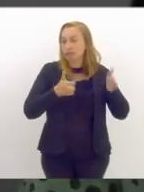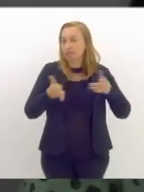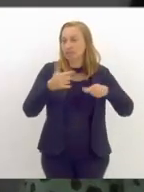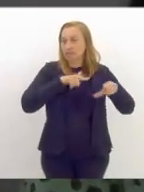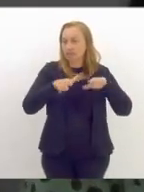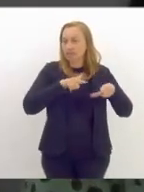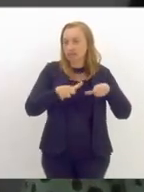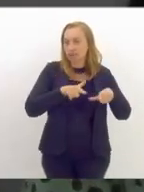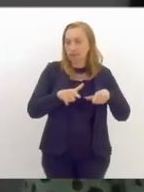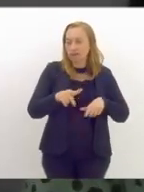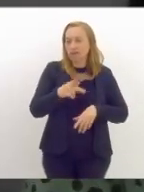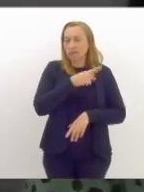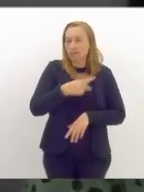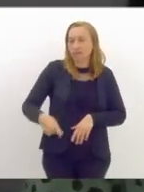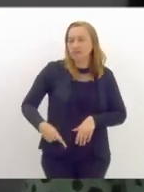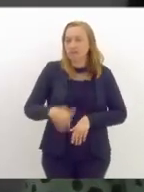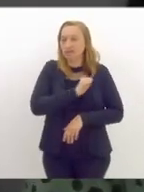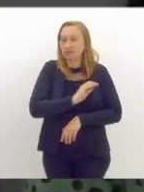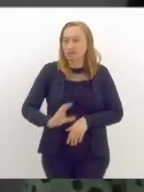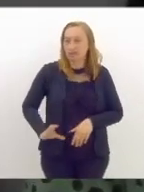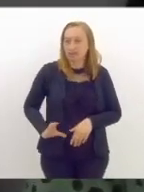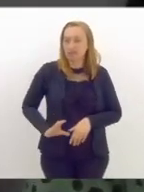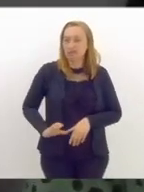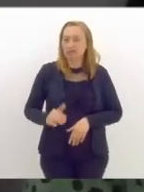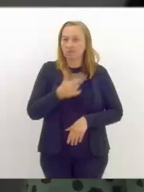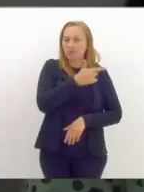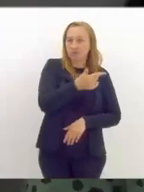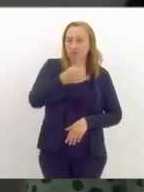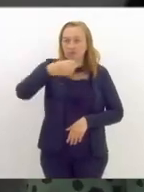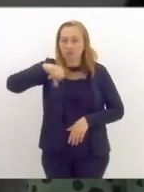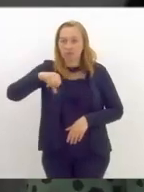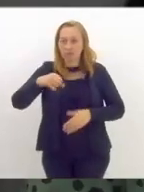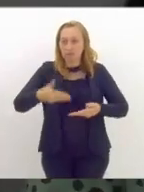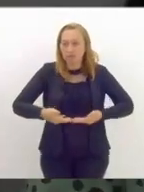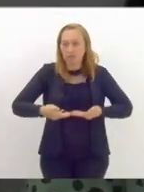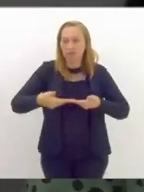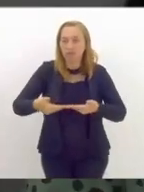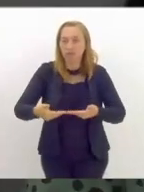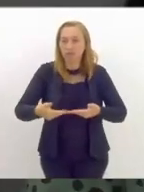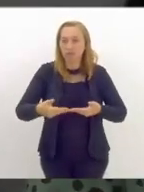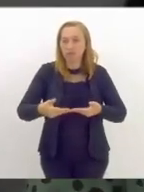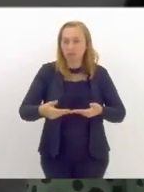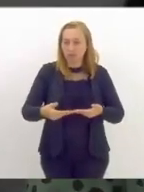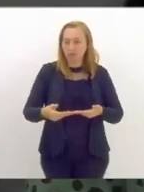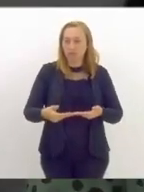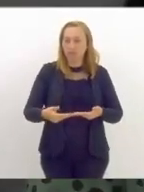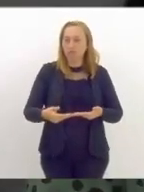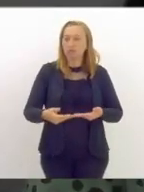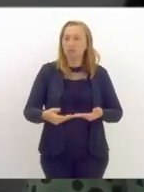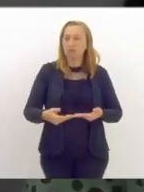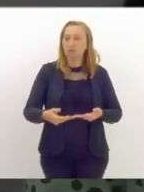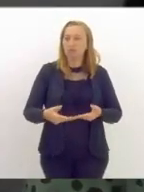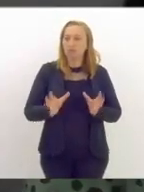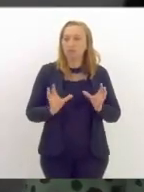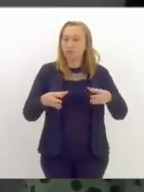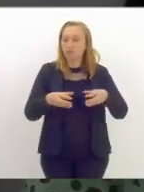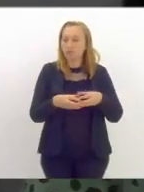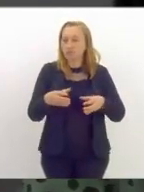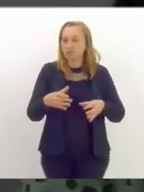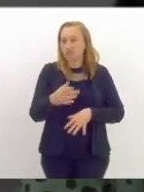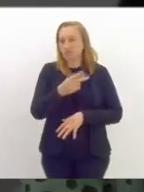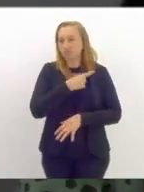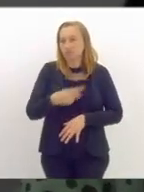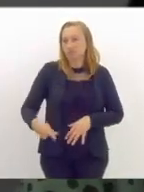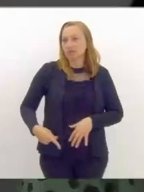presidente André Siciliano, em 2019, me convenceu a ser presidente da Comissão de Saúde. E eu